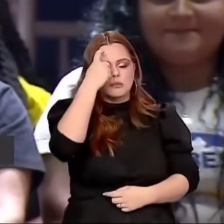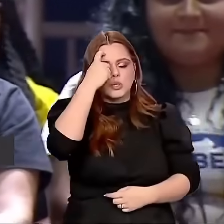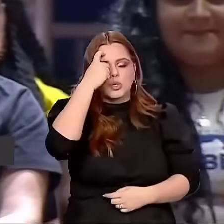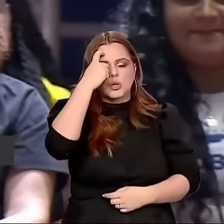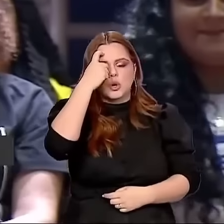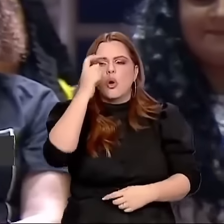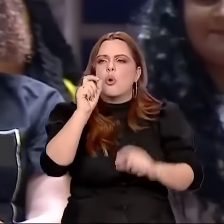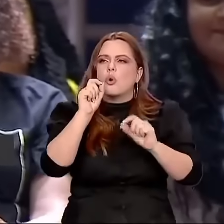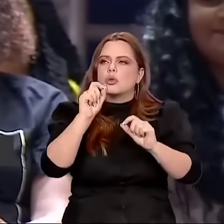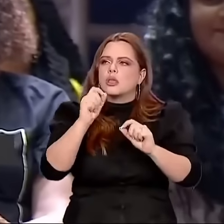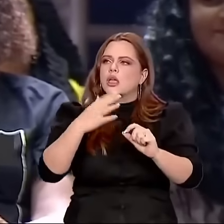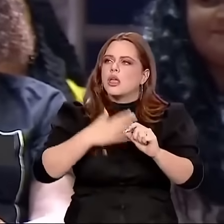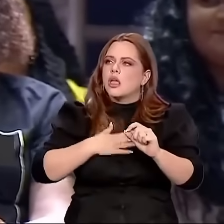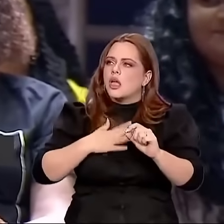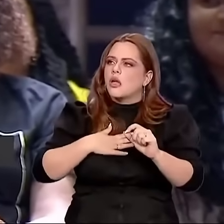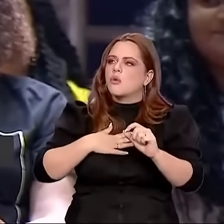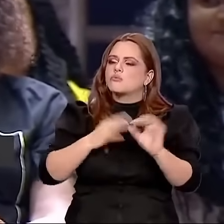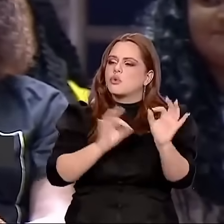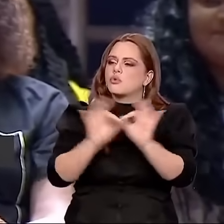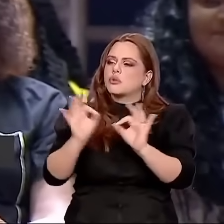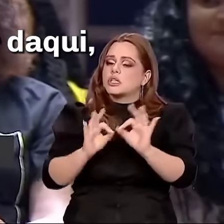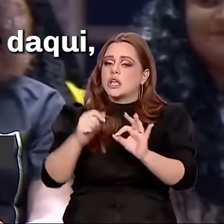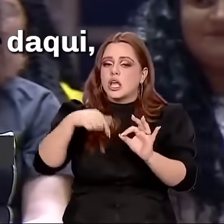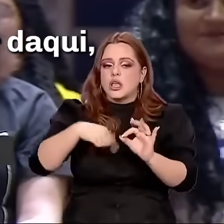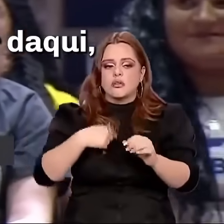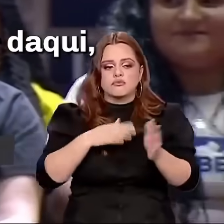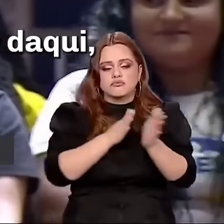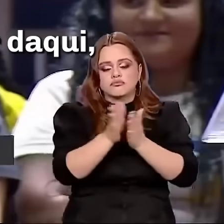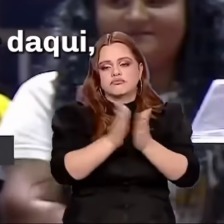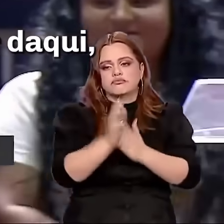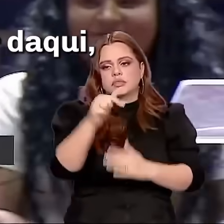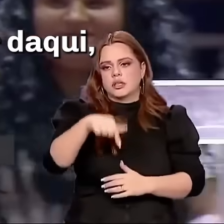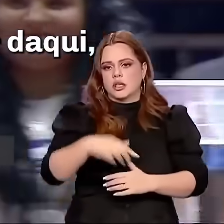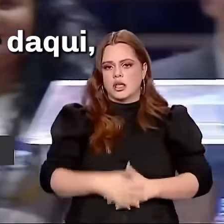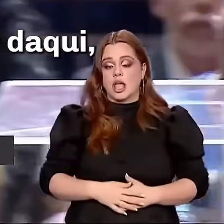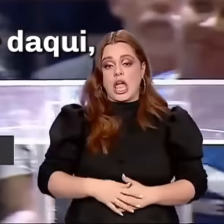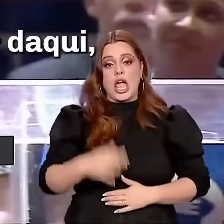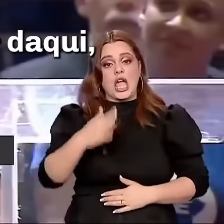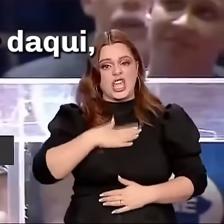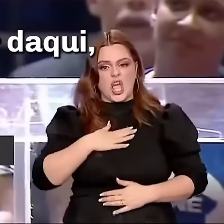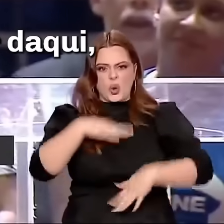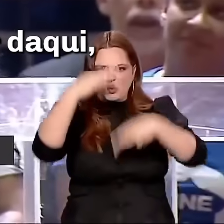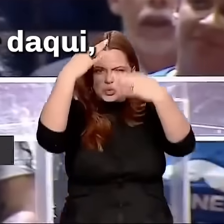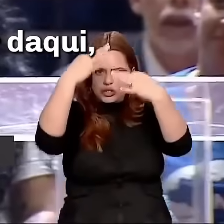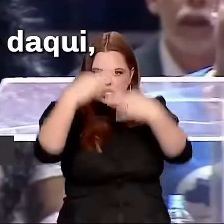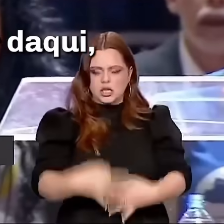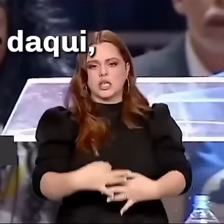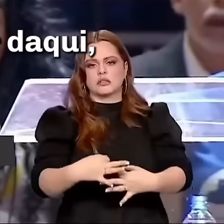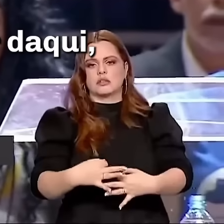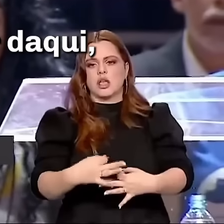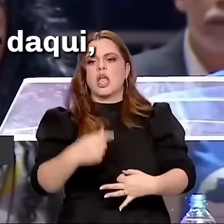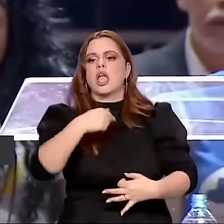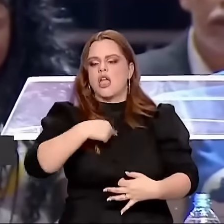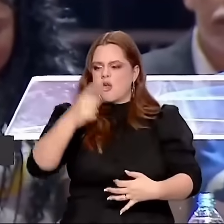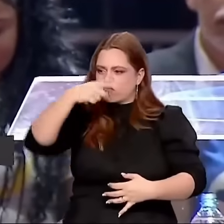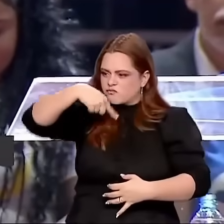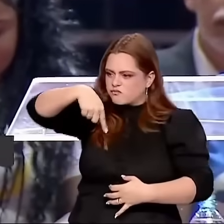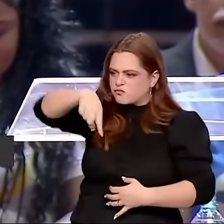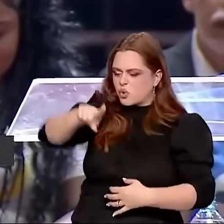eu vou fazer quando eu sair daqui? E eu firmei a minha convicção, eu vou sair